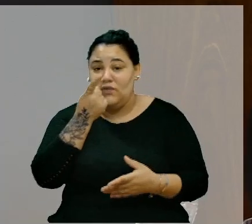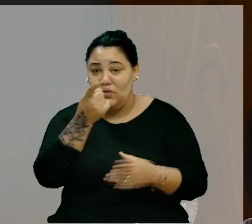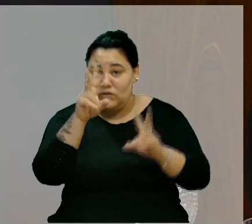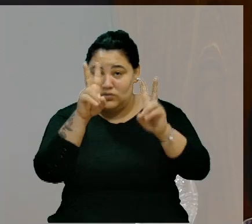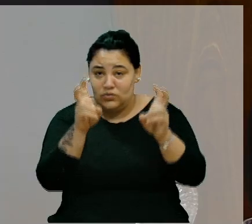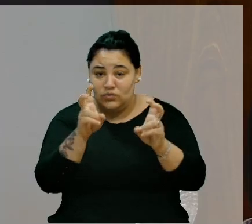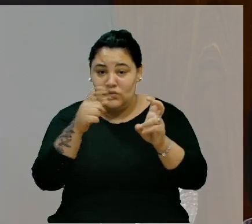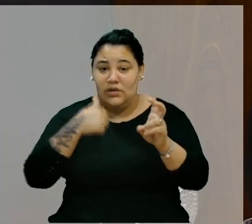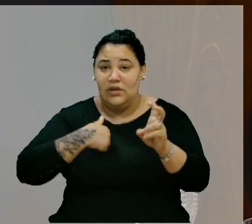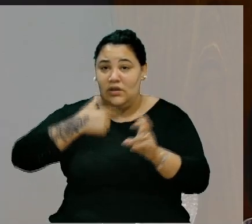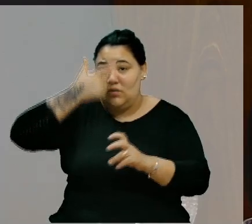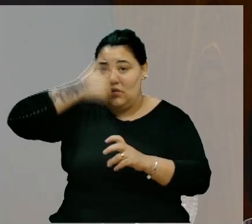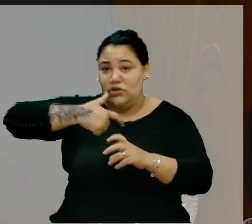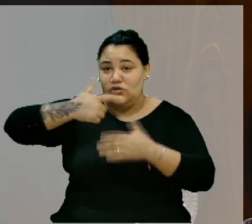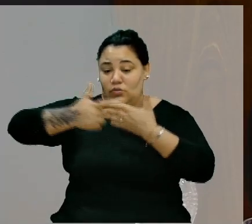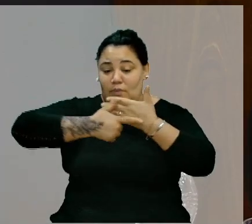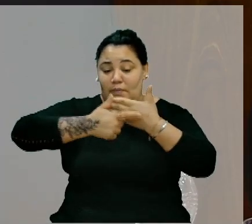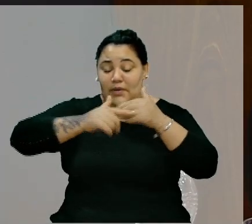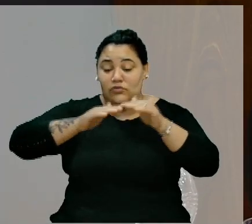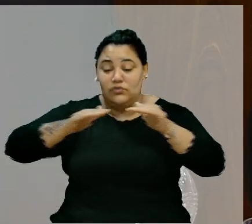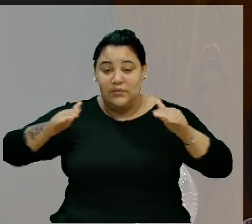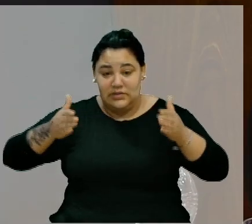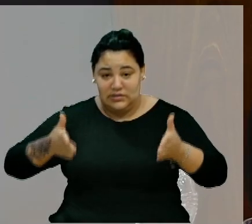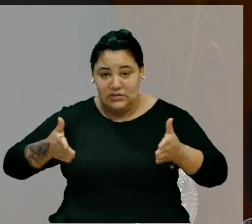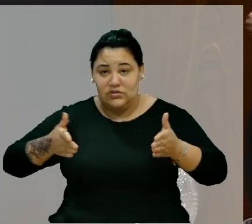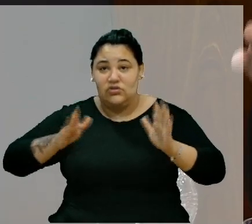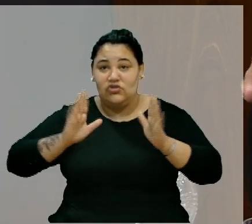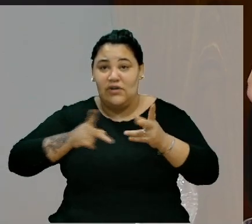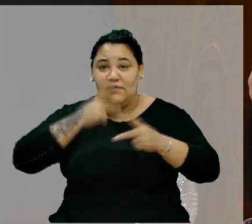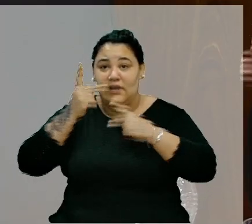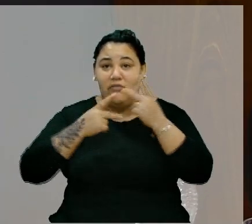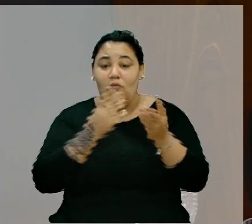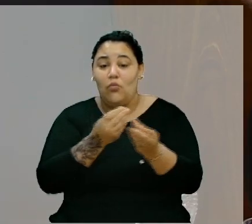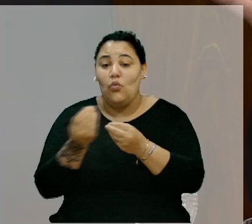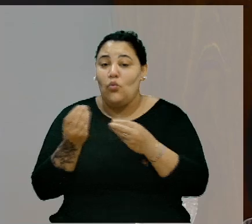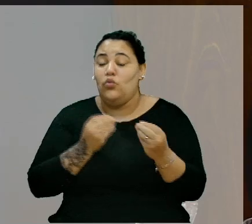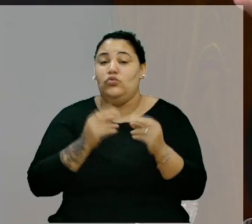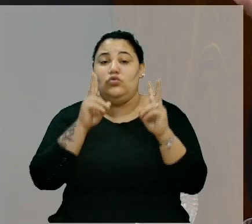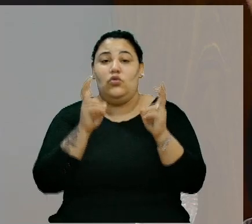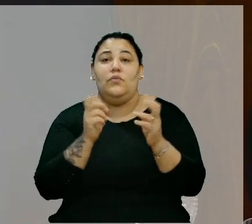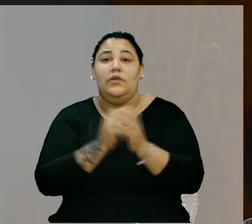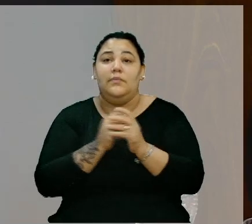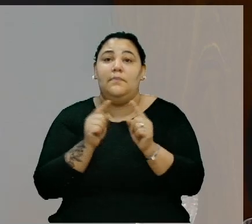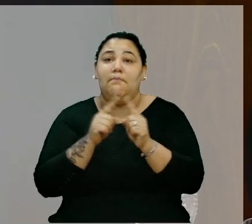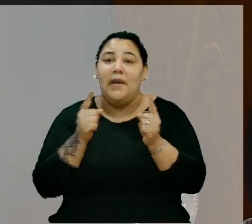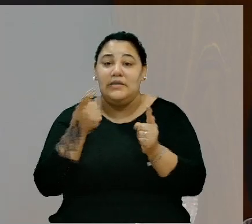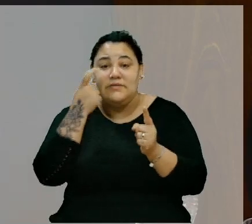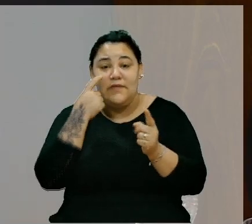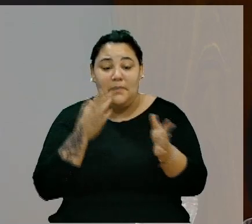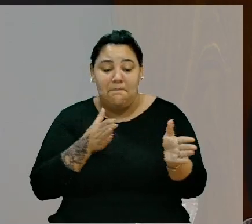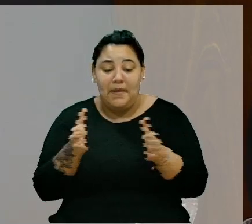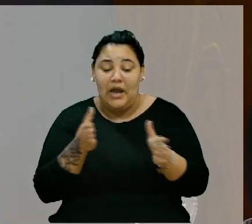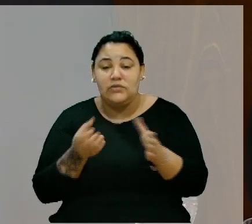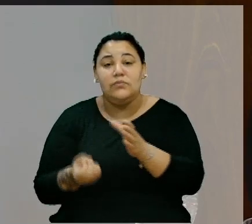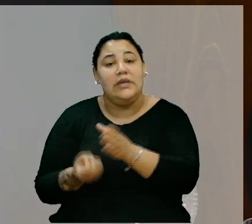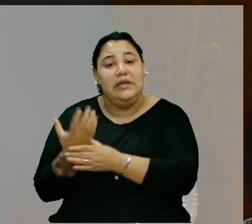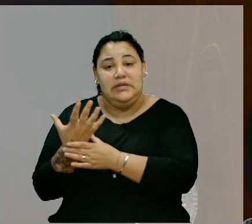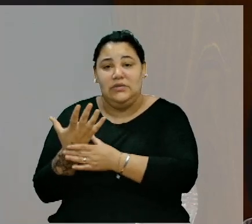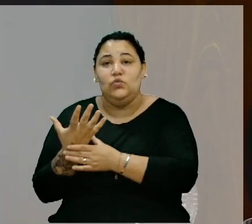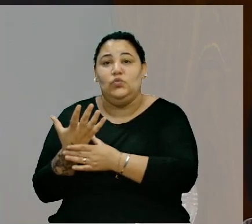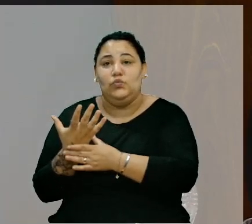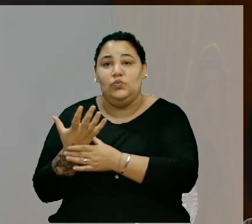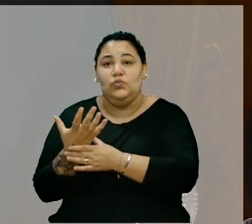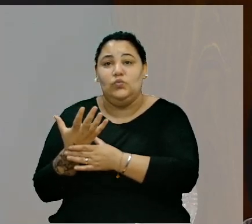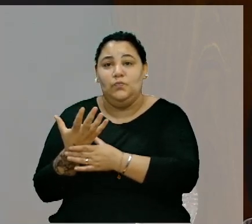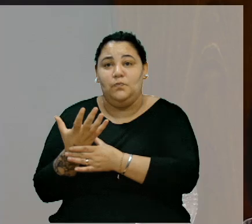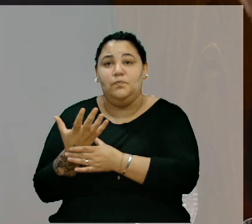enquanto mesa, nós precisamos pensar, já falamos várias vezes sobre isso, mas ver os prazos aí para a criação